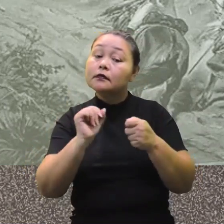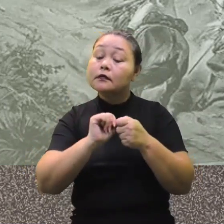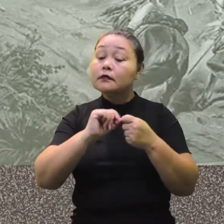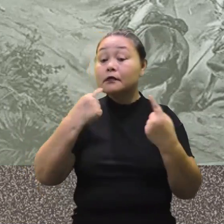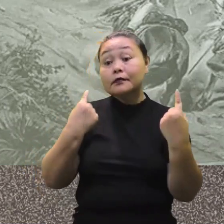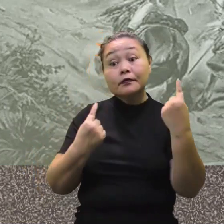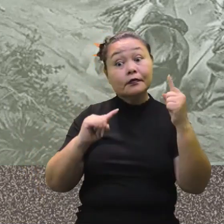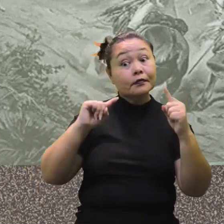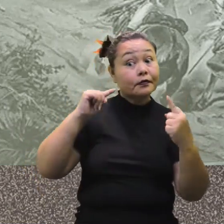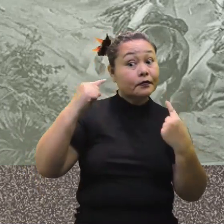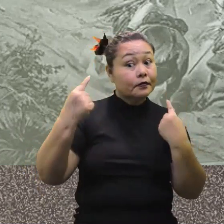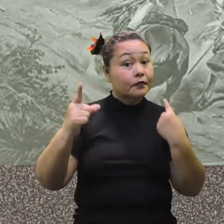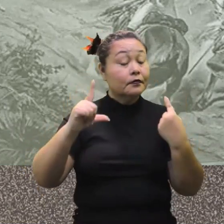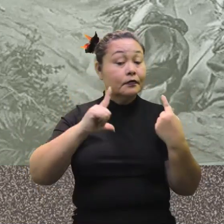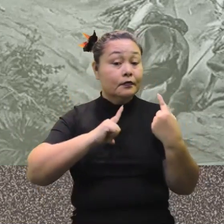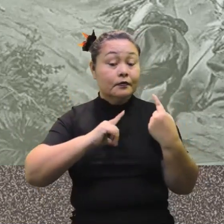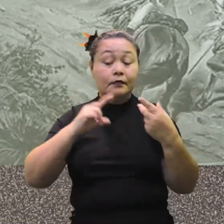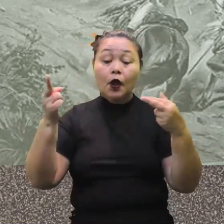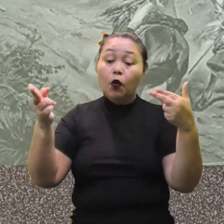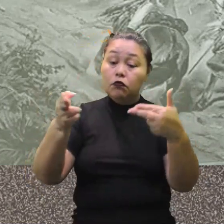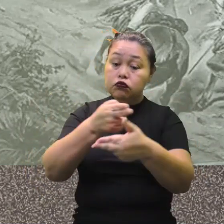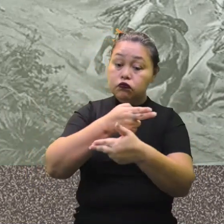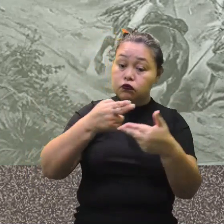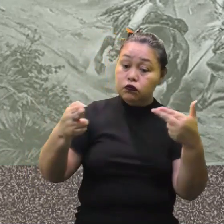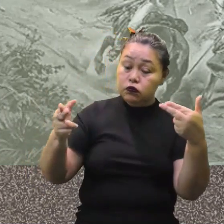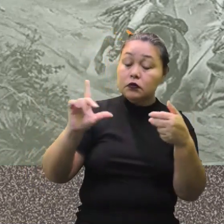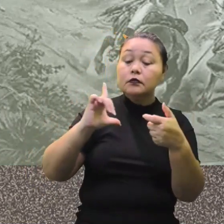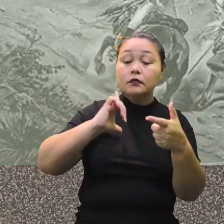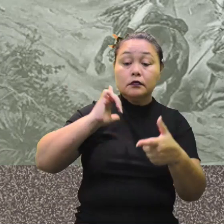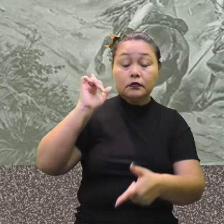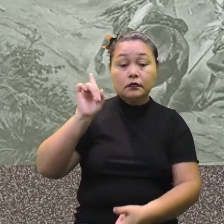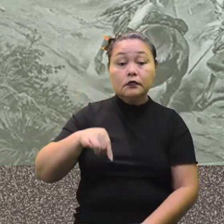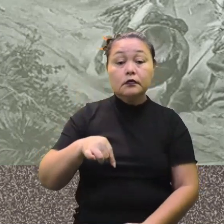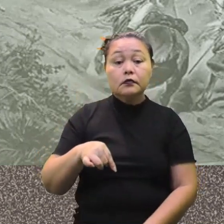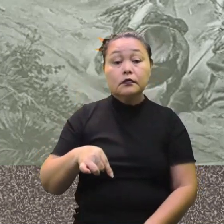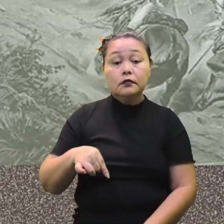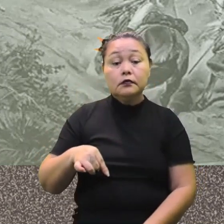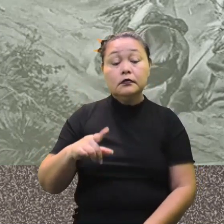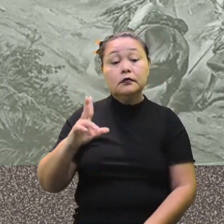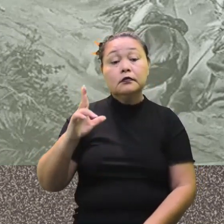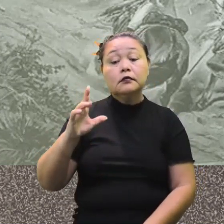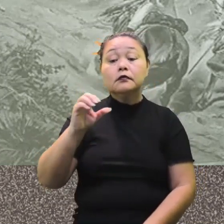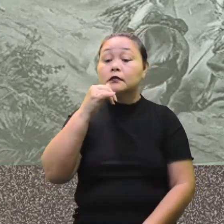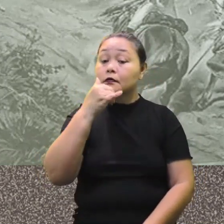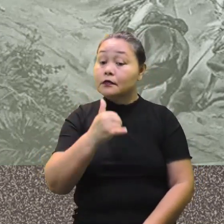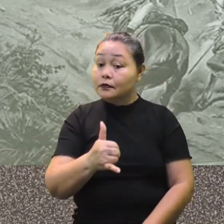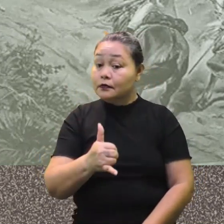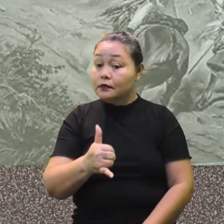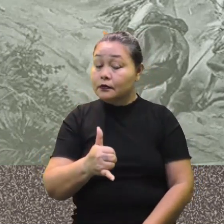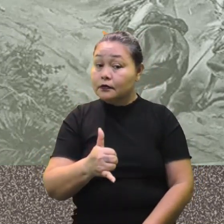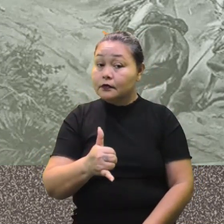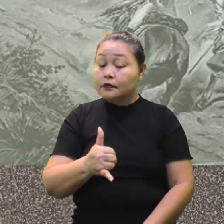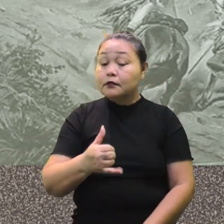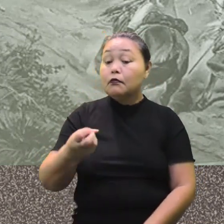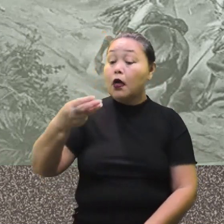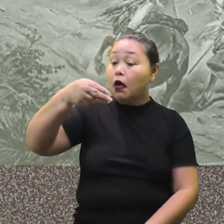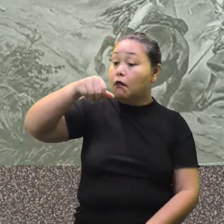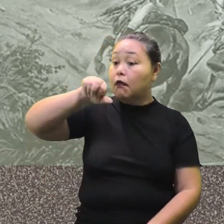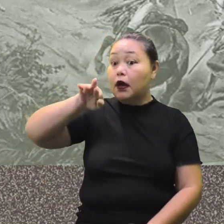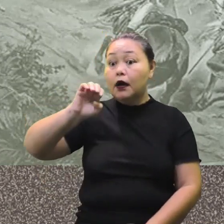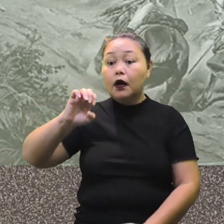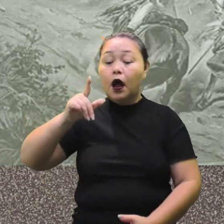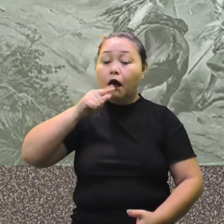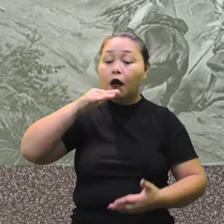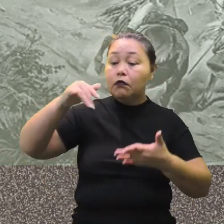energia alternativa, que energia eólica é uma energia alternativa, a energia das marés é uma